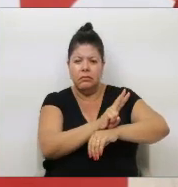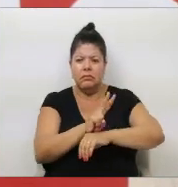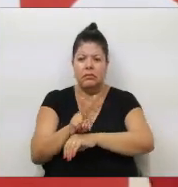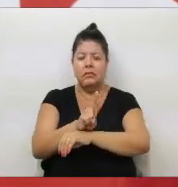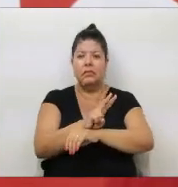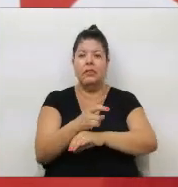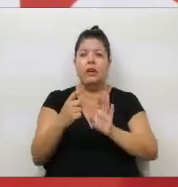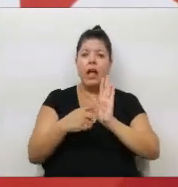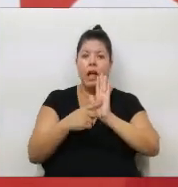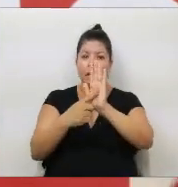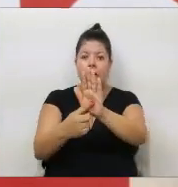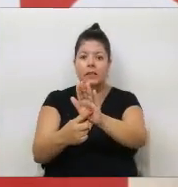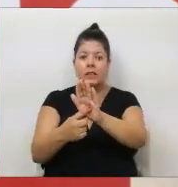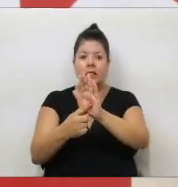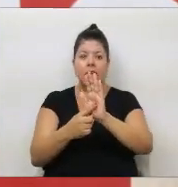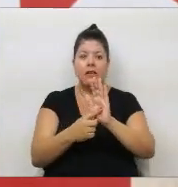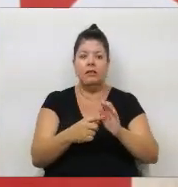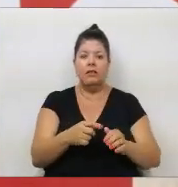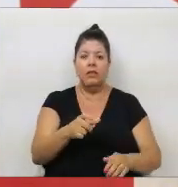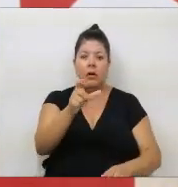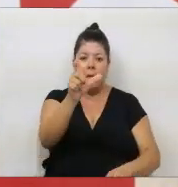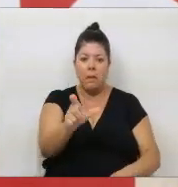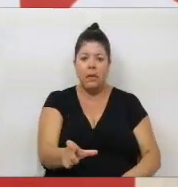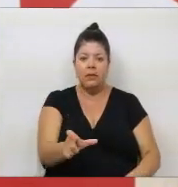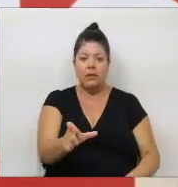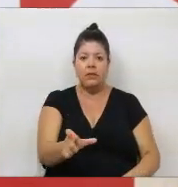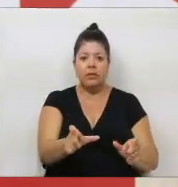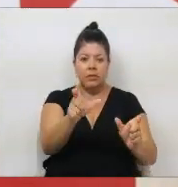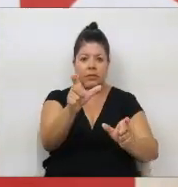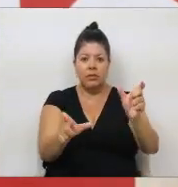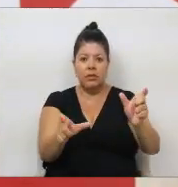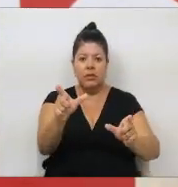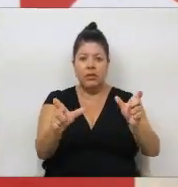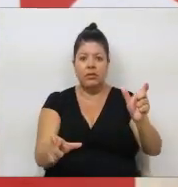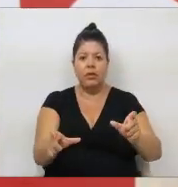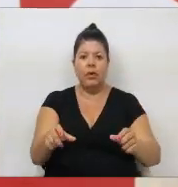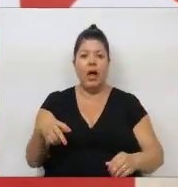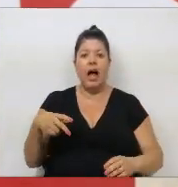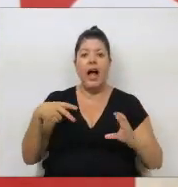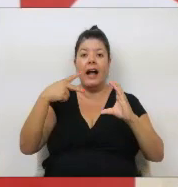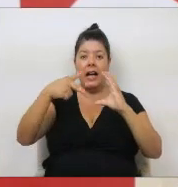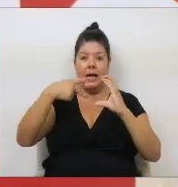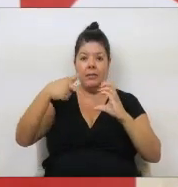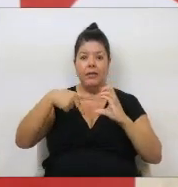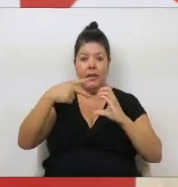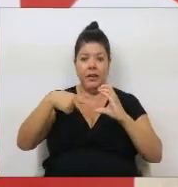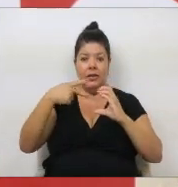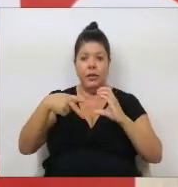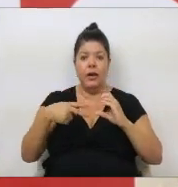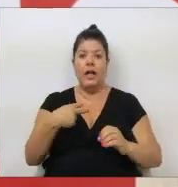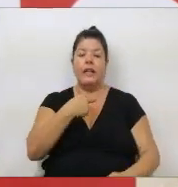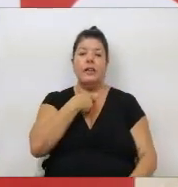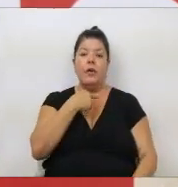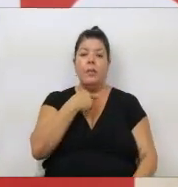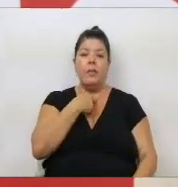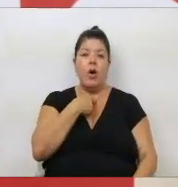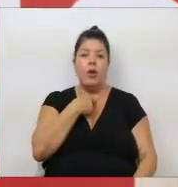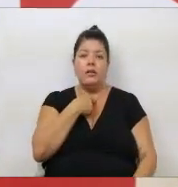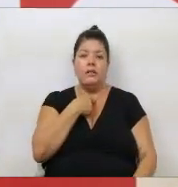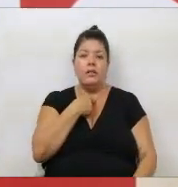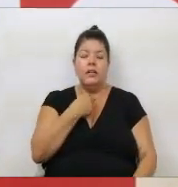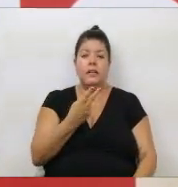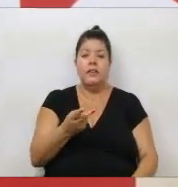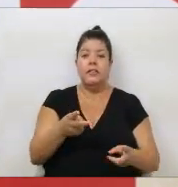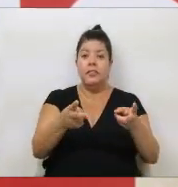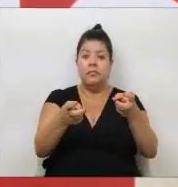o representante máximo do cidadão e da cidadã. Então, a Câmara de Vereadores, ela não pode servir